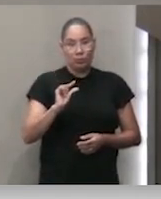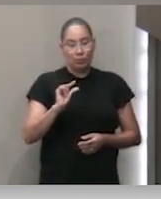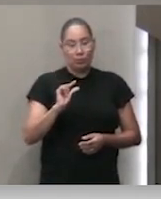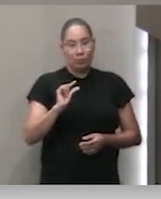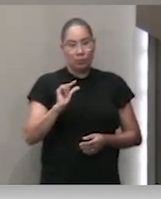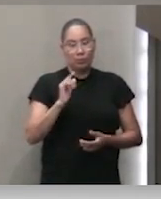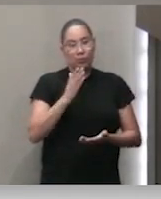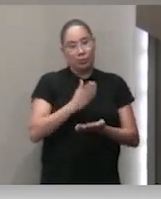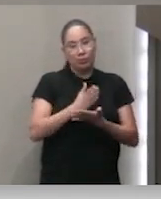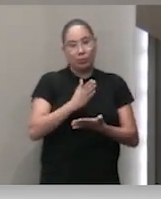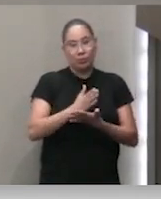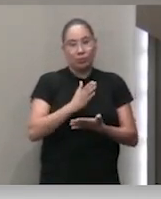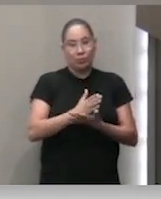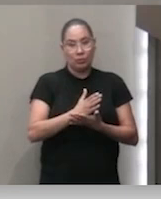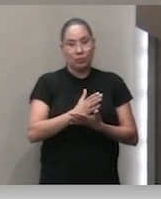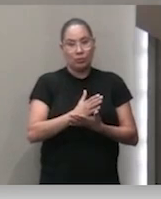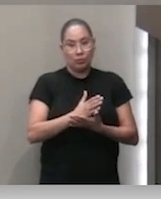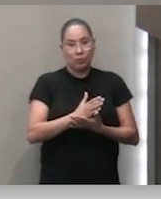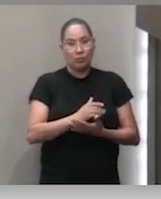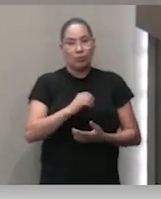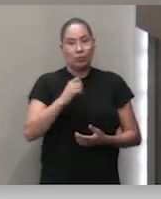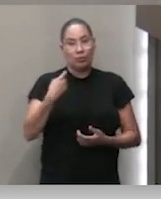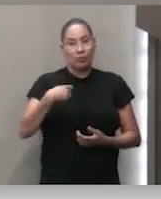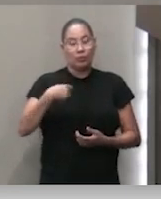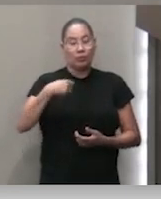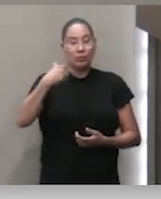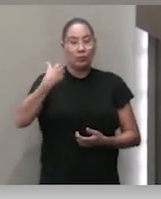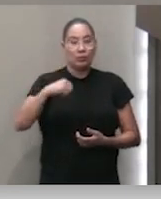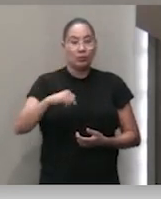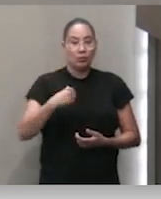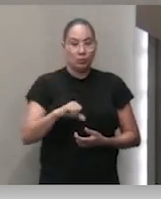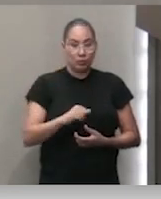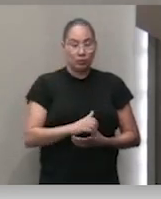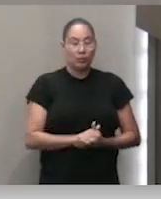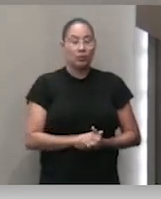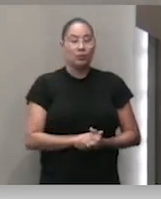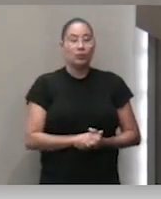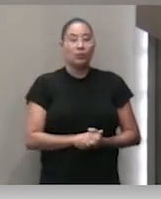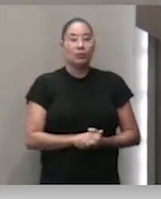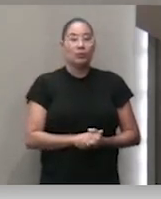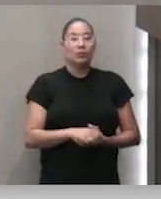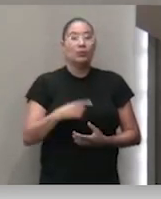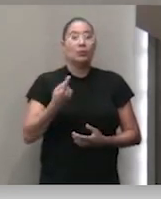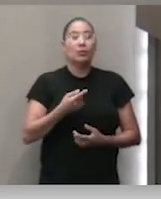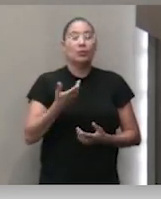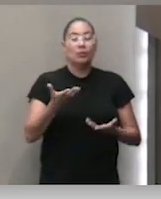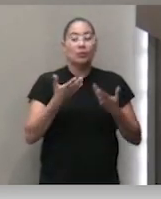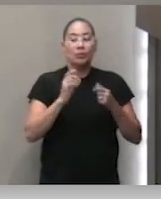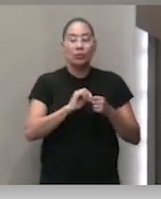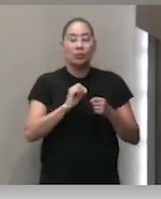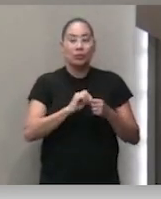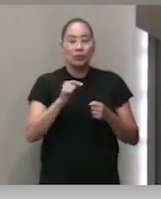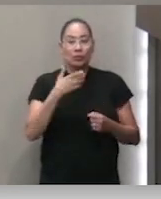mais da metade do número ideal, que seriam 9.000 policiais penais. Então solicitamos, através dessa moção, que o governo